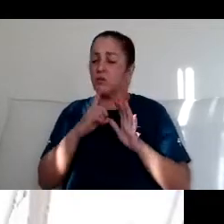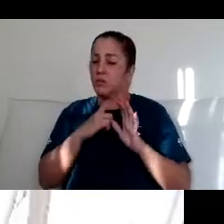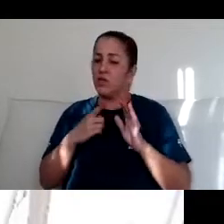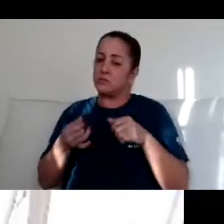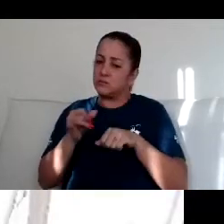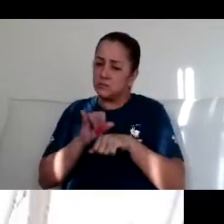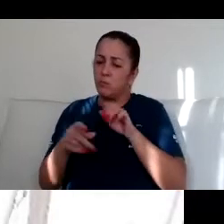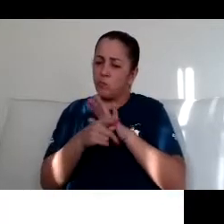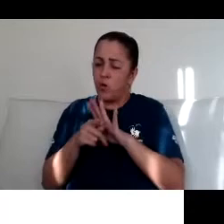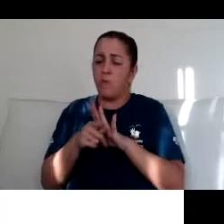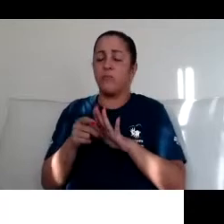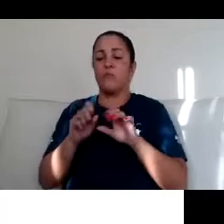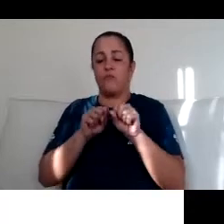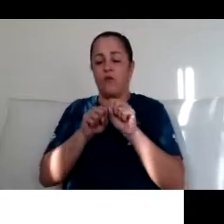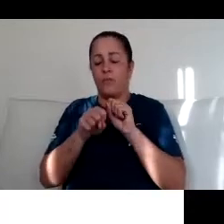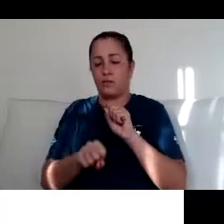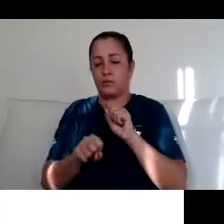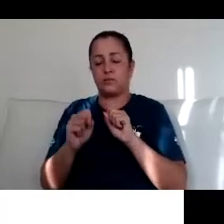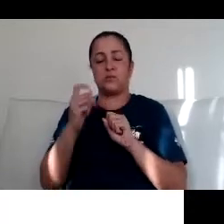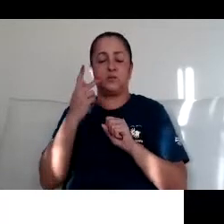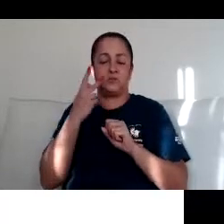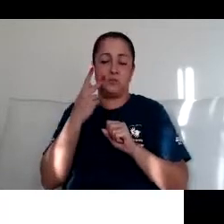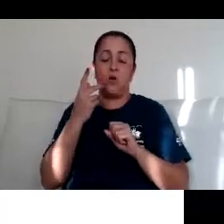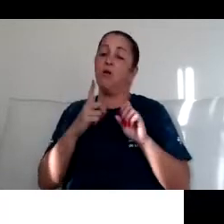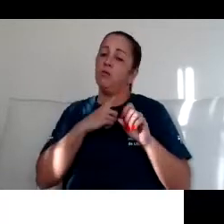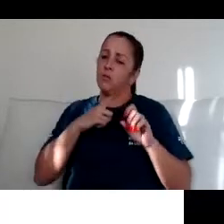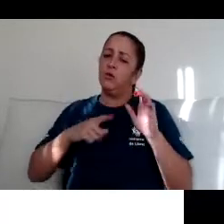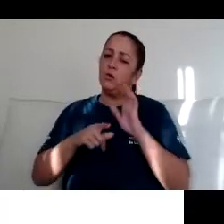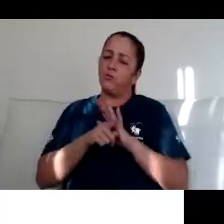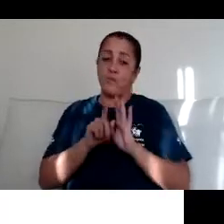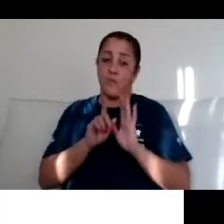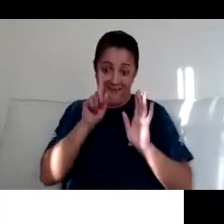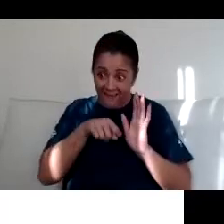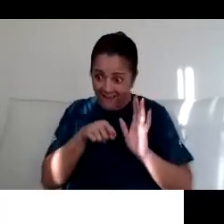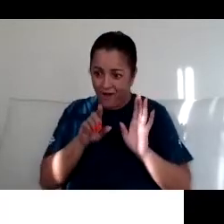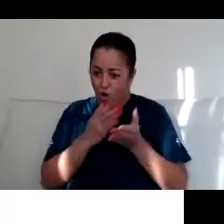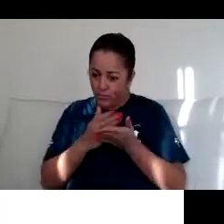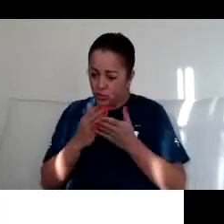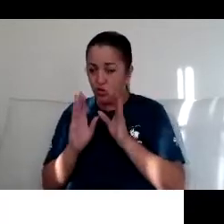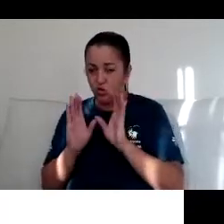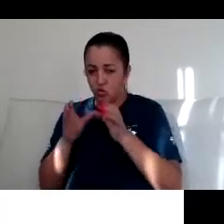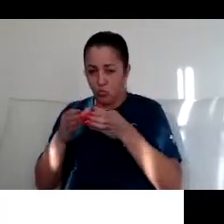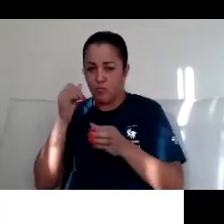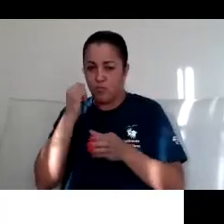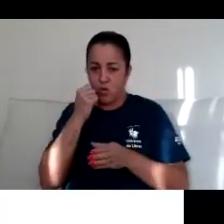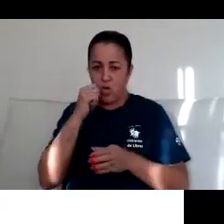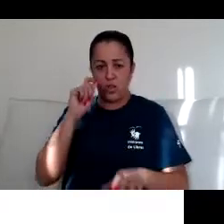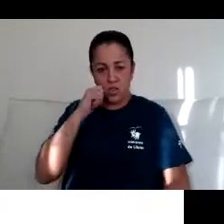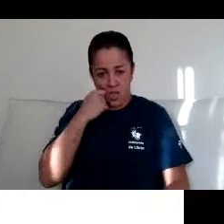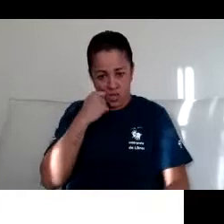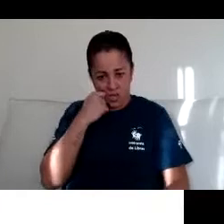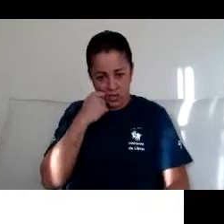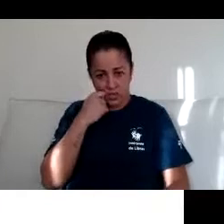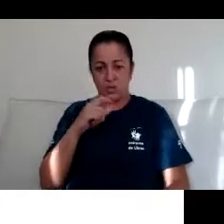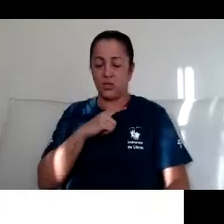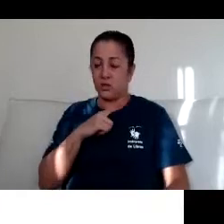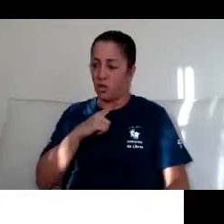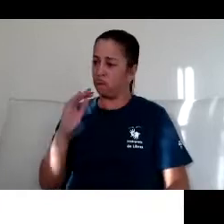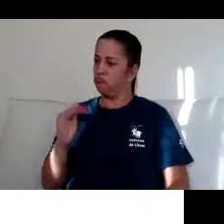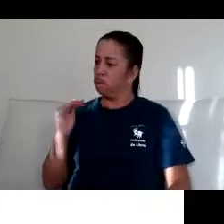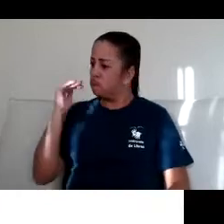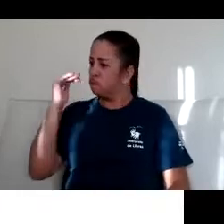Formação. Foi então que um grupo de mulheres negras, moradoras do bairro e com alto nível de